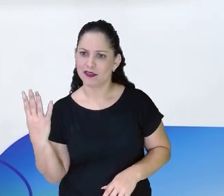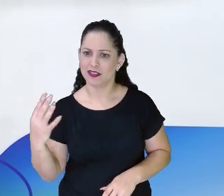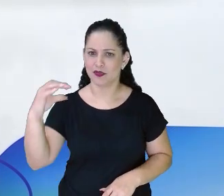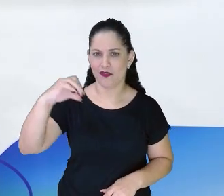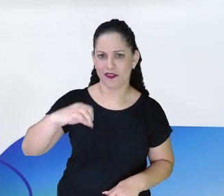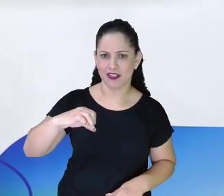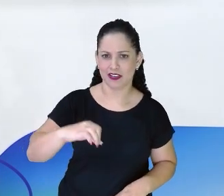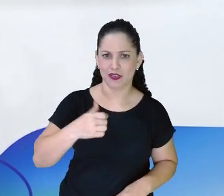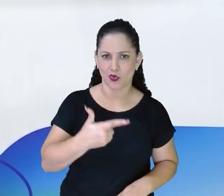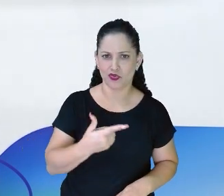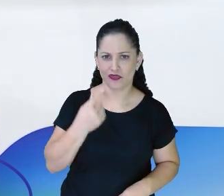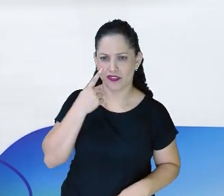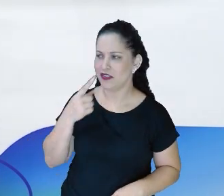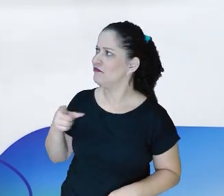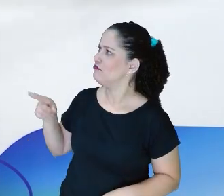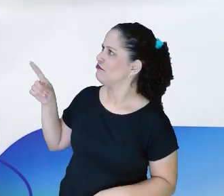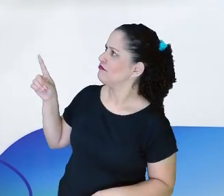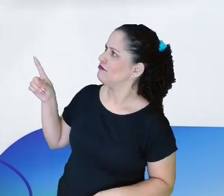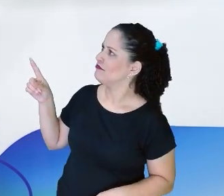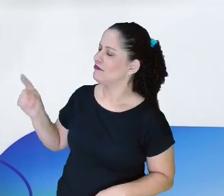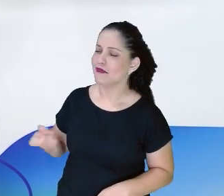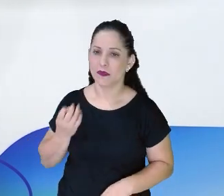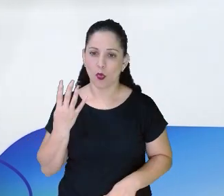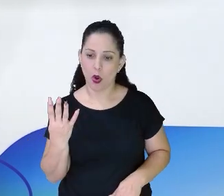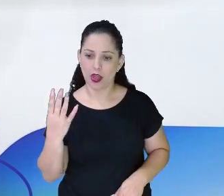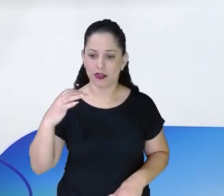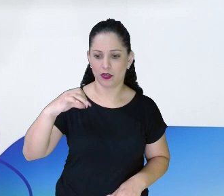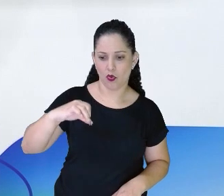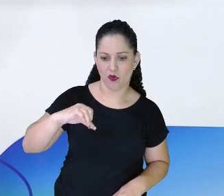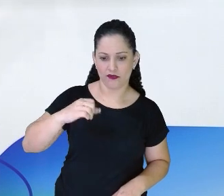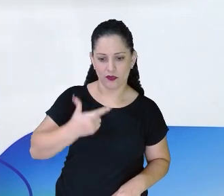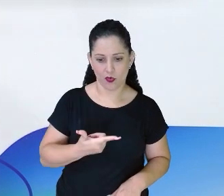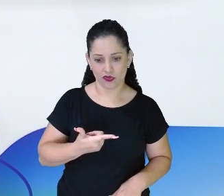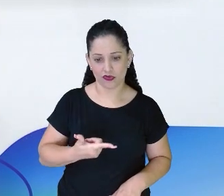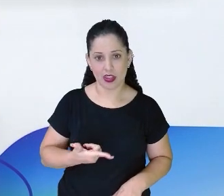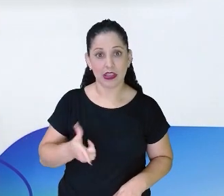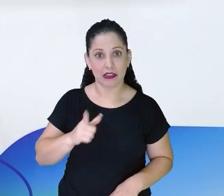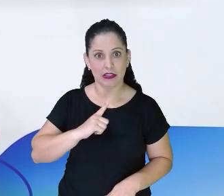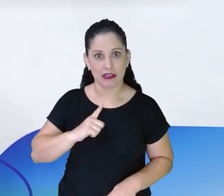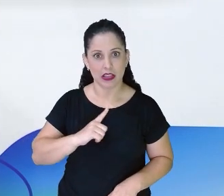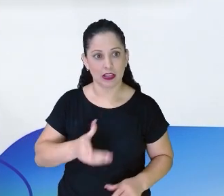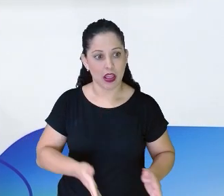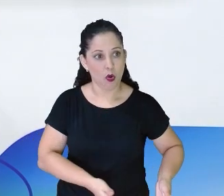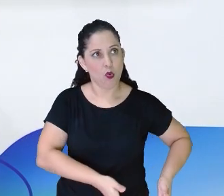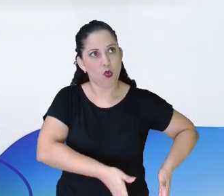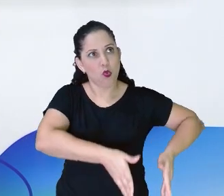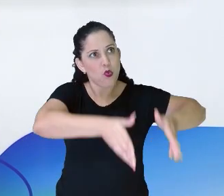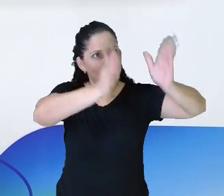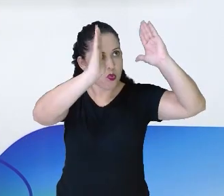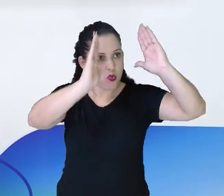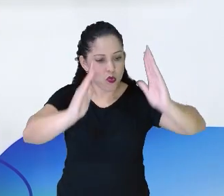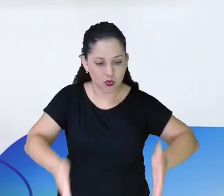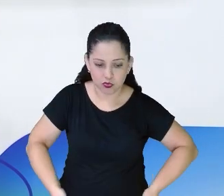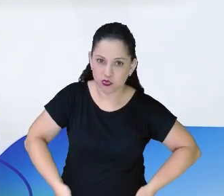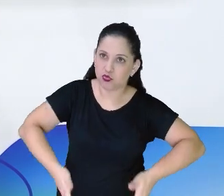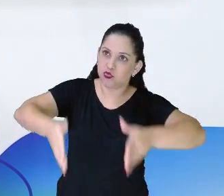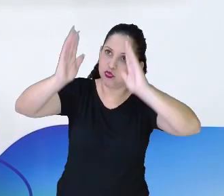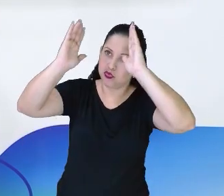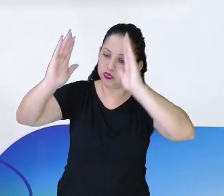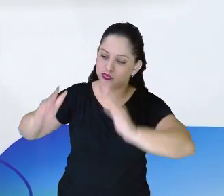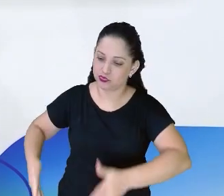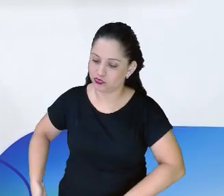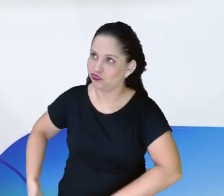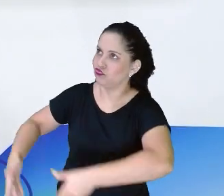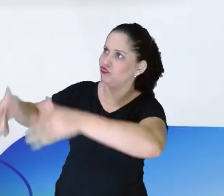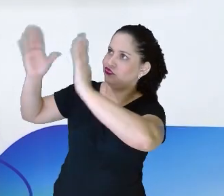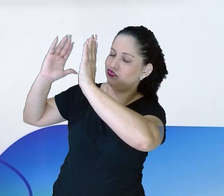492 livros, ó. Eu teria que ter uma pilha de livros grandes para poder fazer na prática isso com